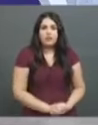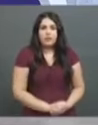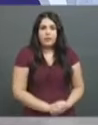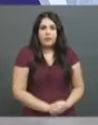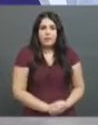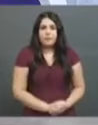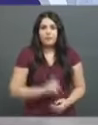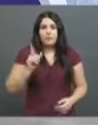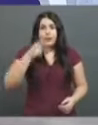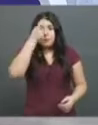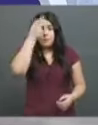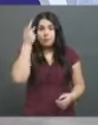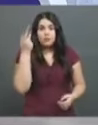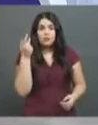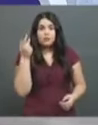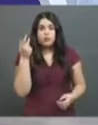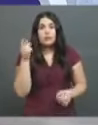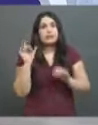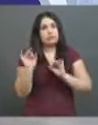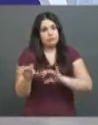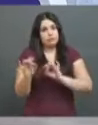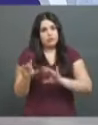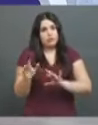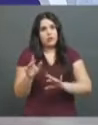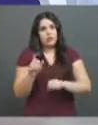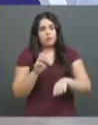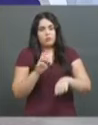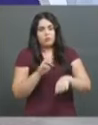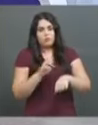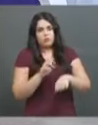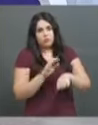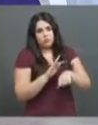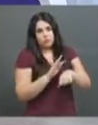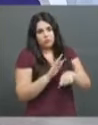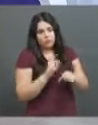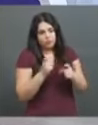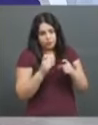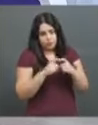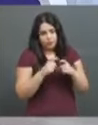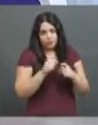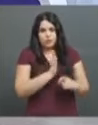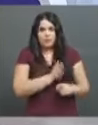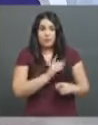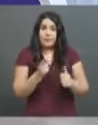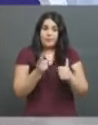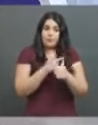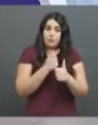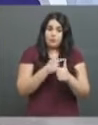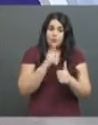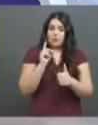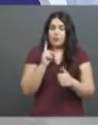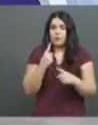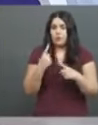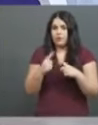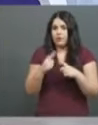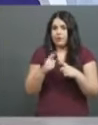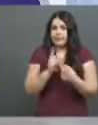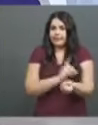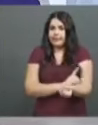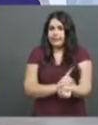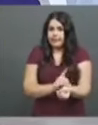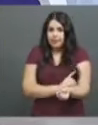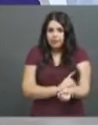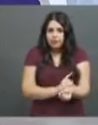é um paciente especialíssimo para o cardiologista. Em primeiro lugar, porque ser diabético, por si só, já